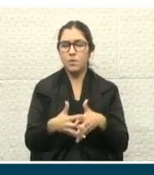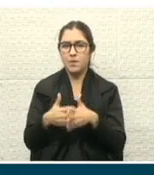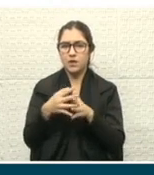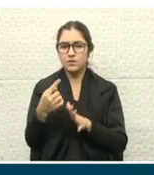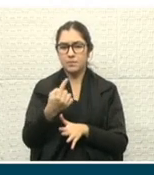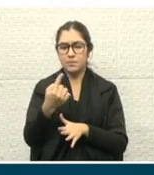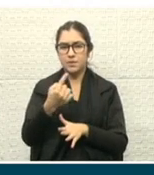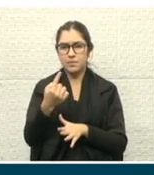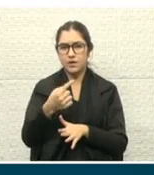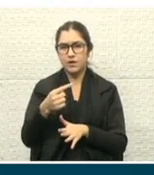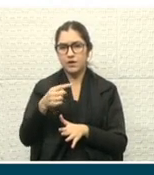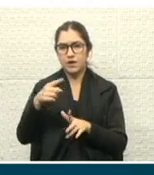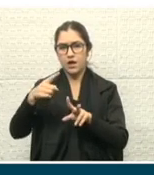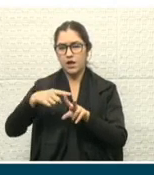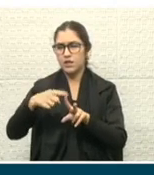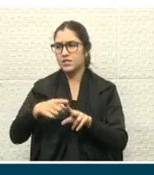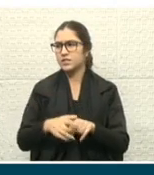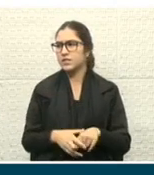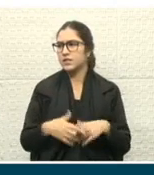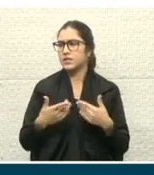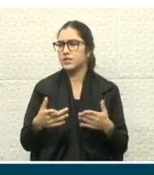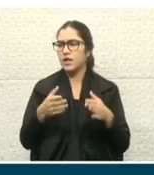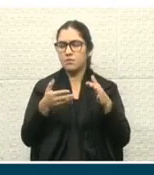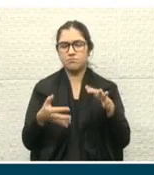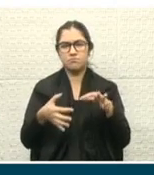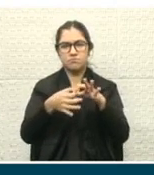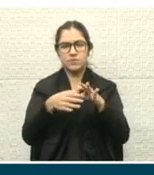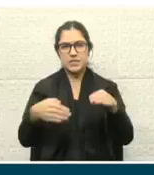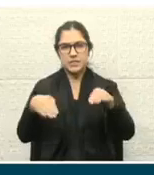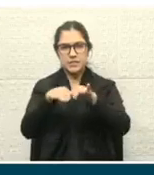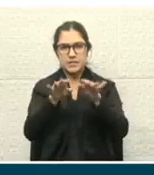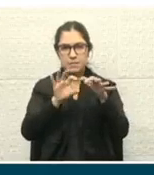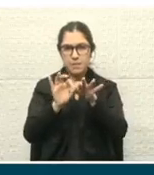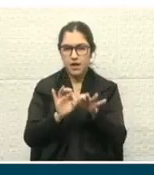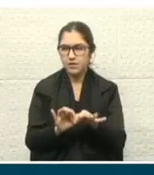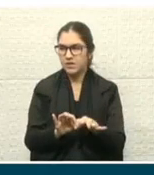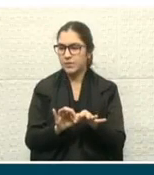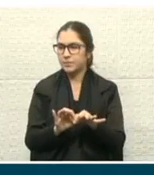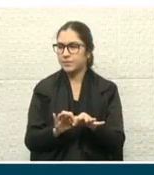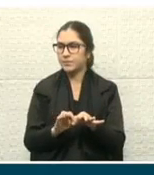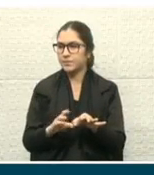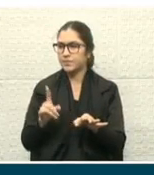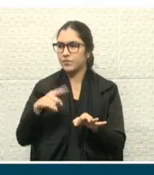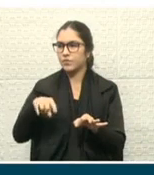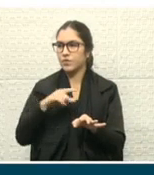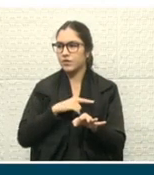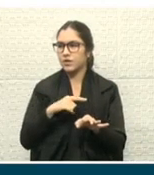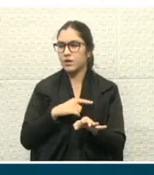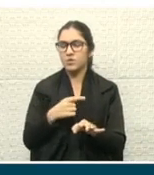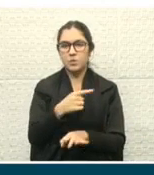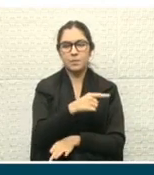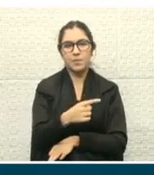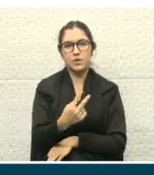raiz, e simétrica a ela em relação ao eixo real, nós temos o